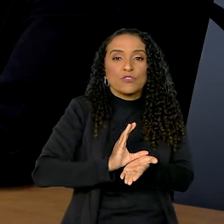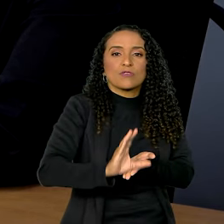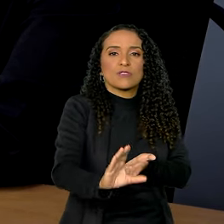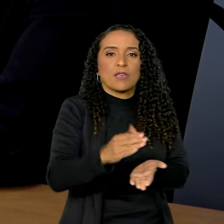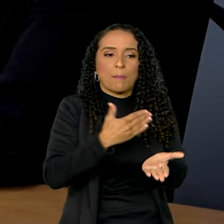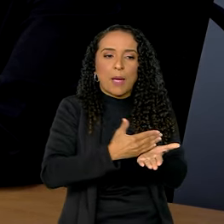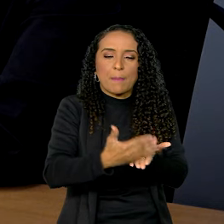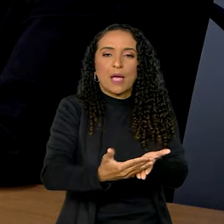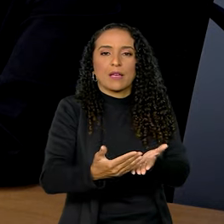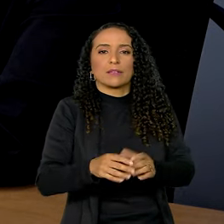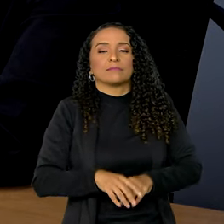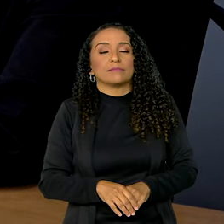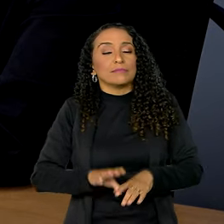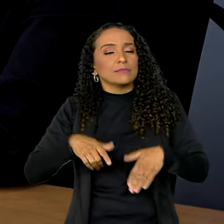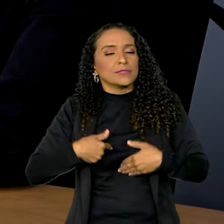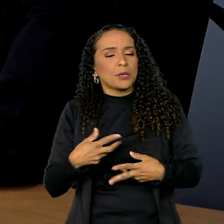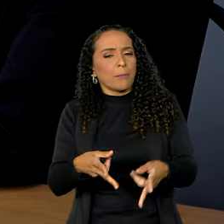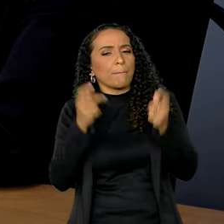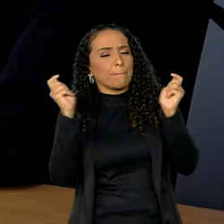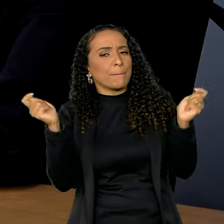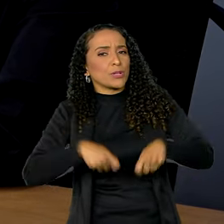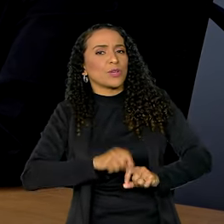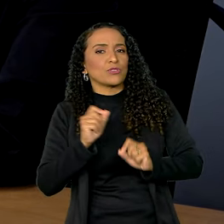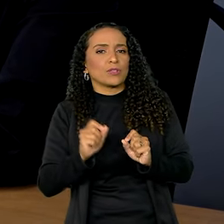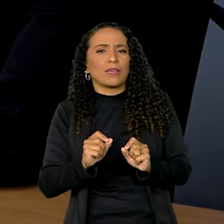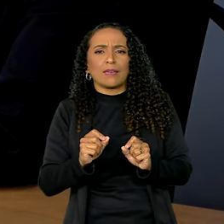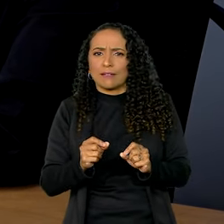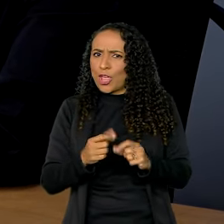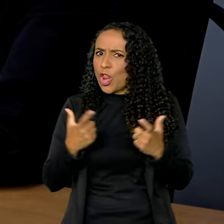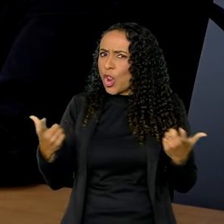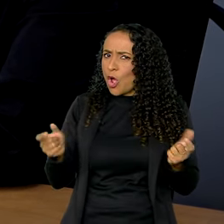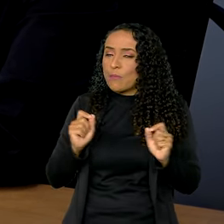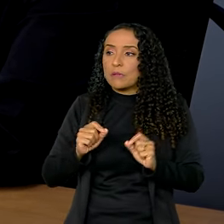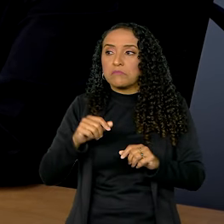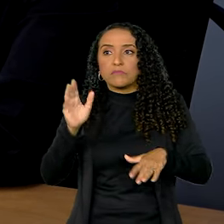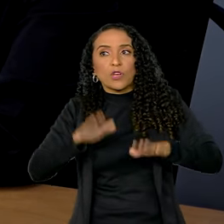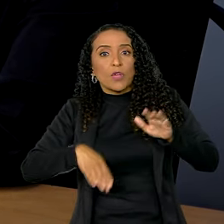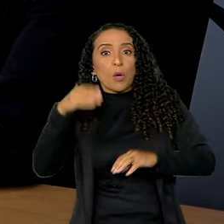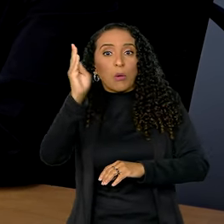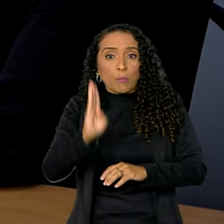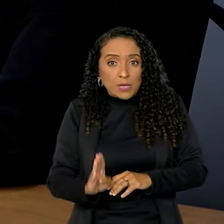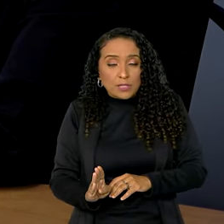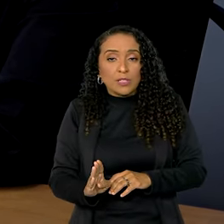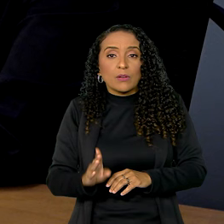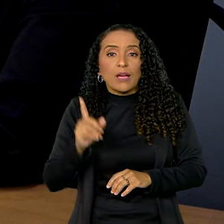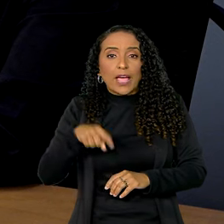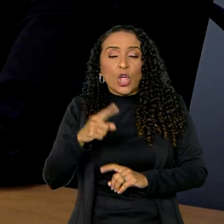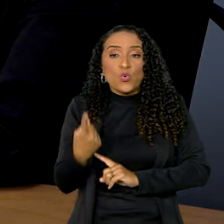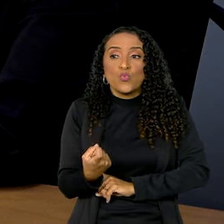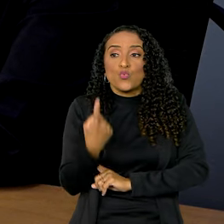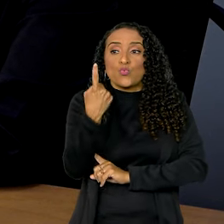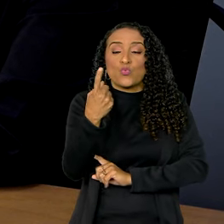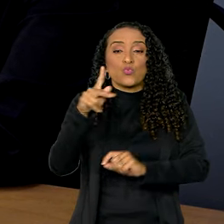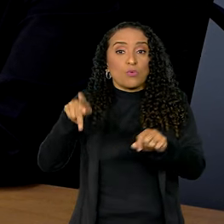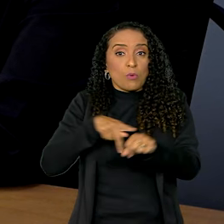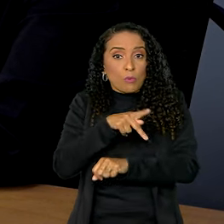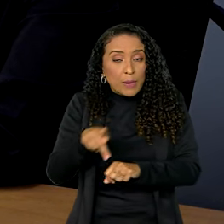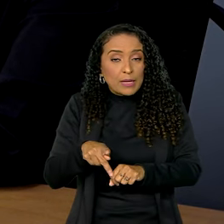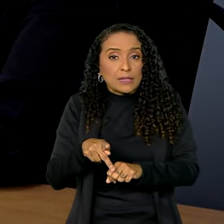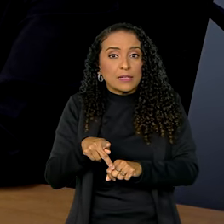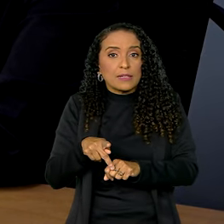esses processos e eu vejo uma possibilidade assim muito grande e talvez o Brasil né seja o único país